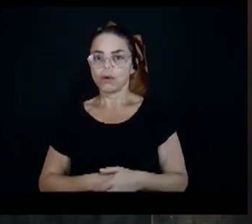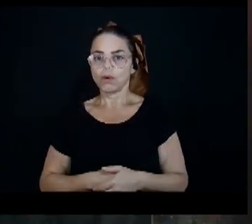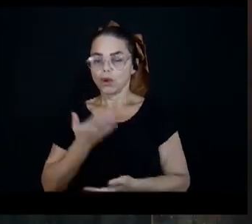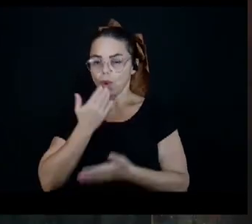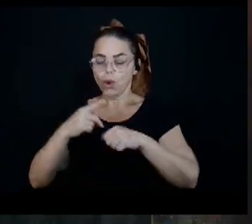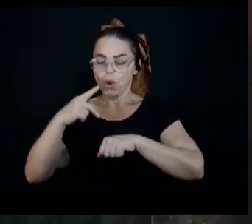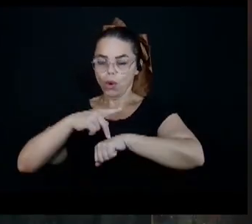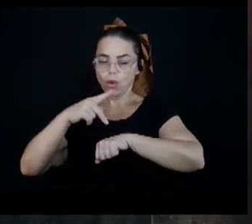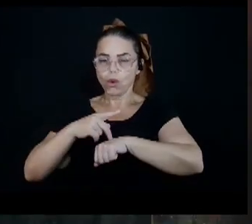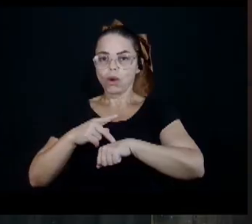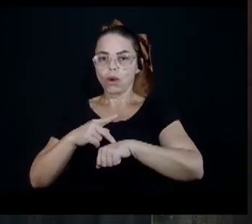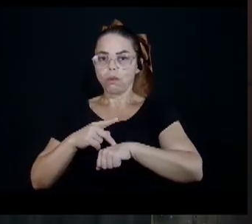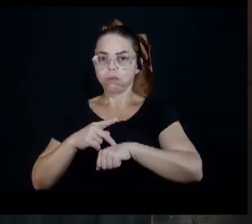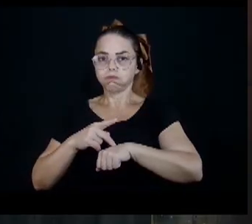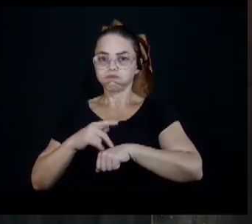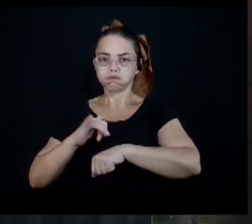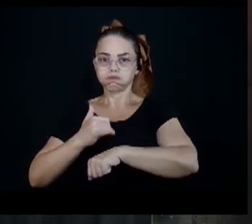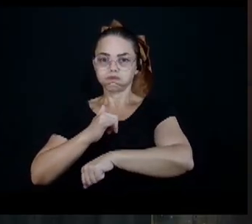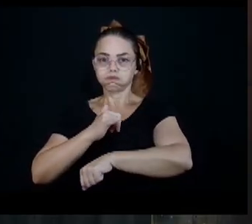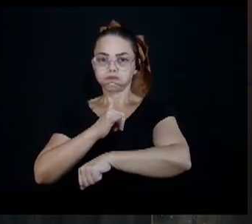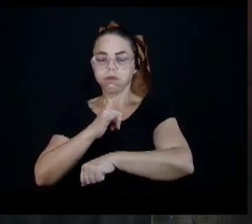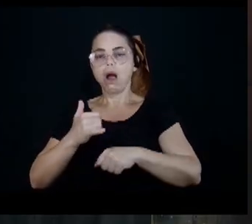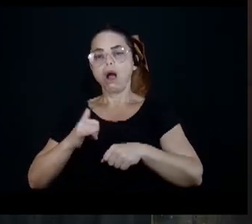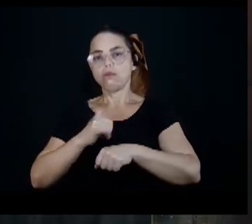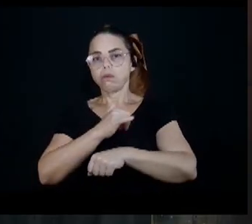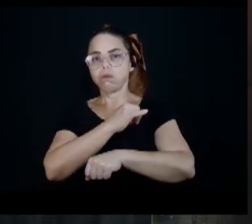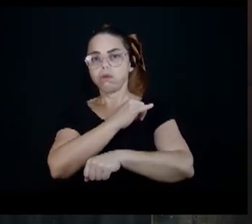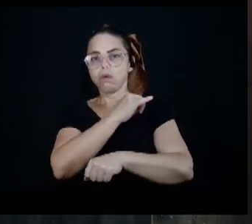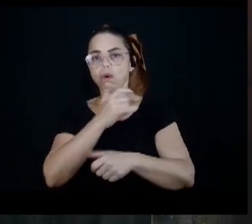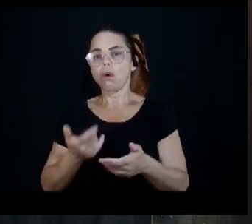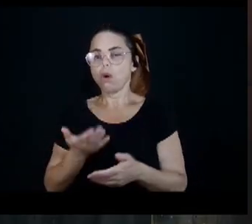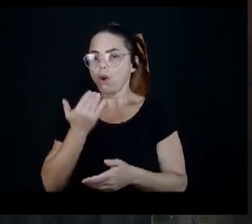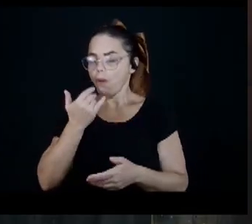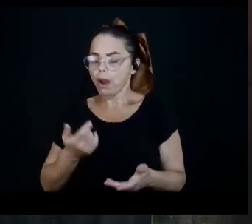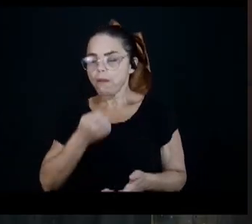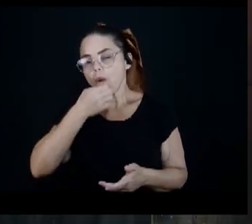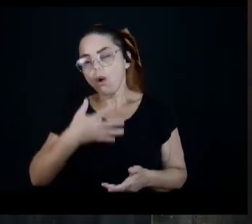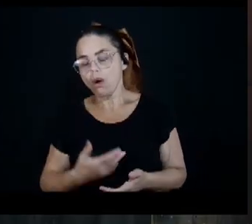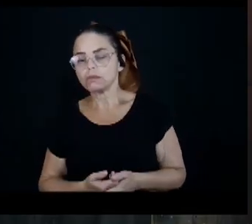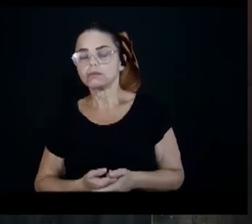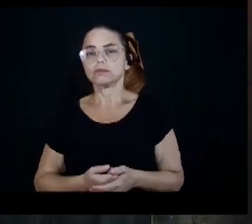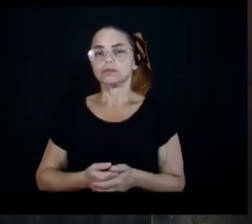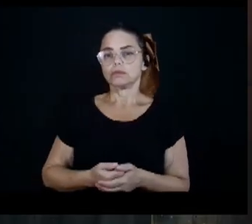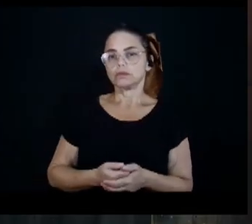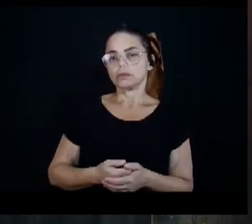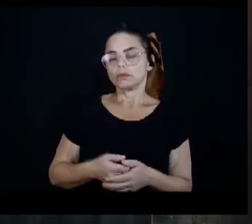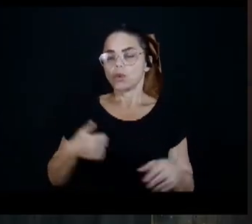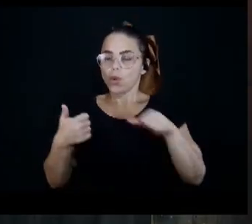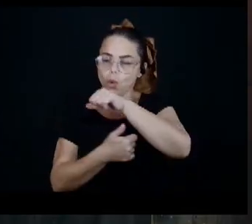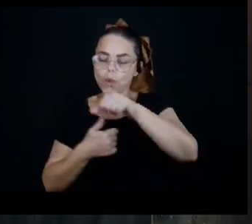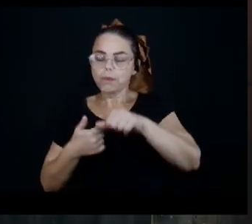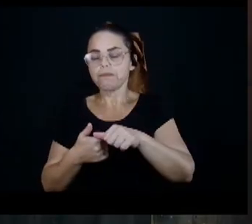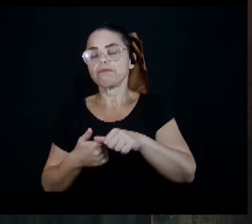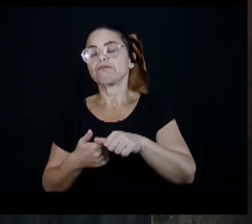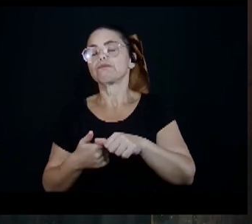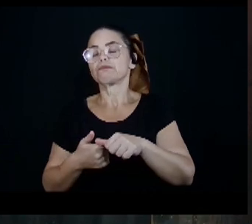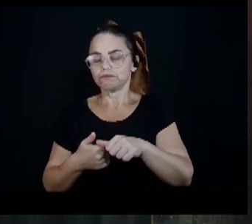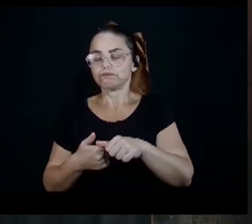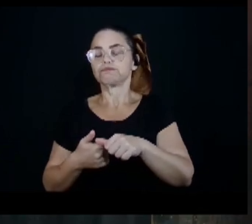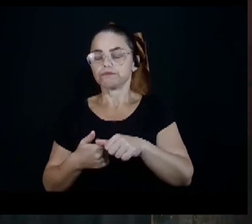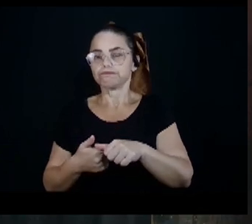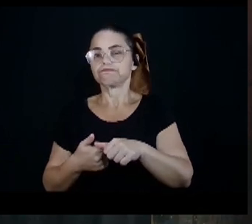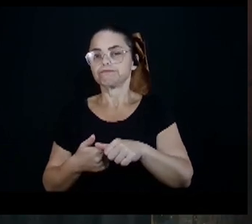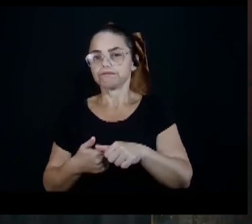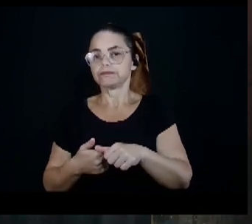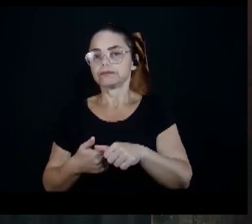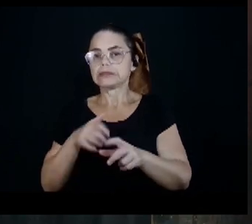gorduras, gorduras boas, tá, gente? Mas enfim, então assim, houve essa mudança e isso tudo traz, com certeza, impacto